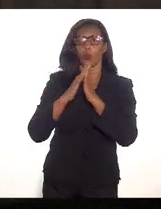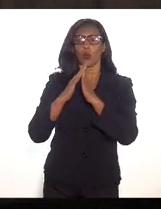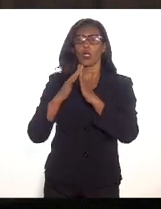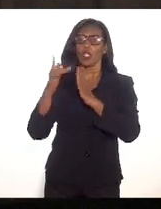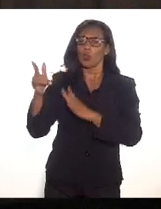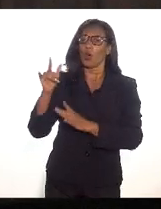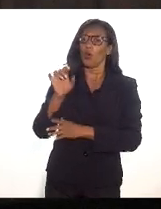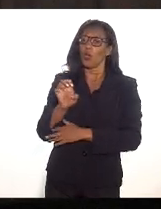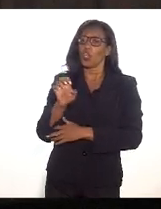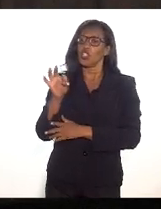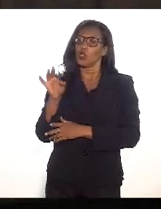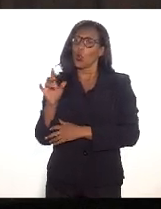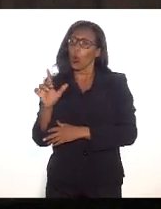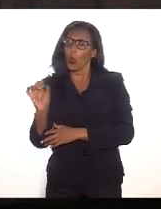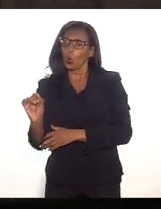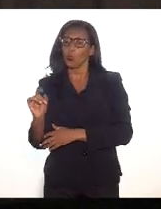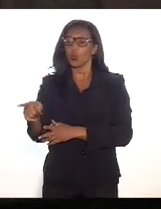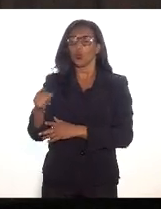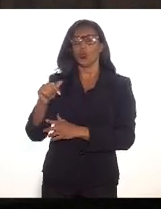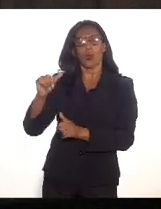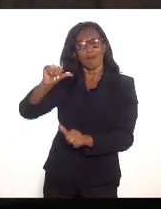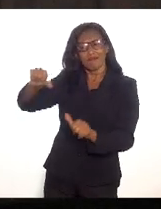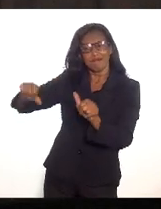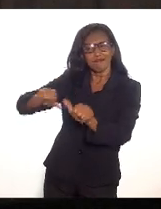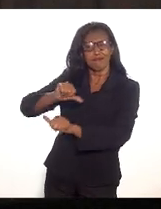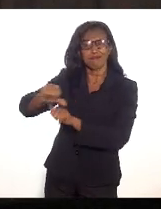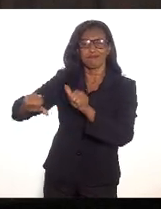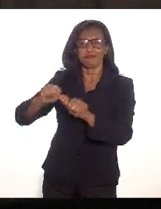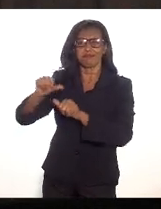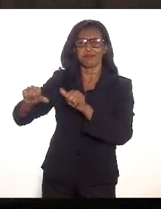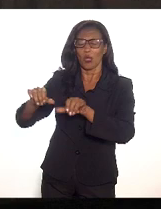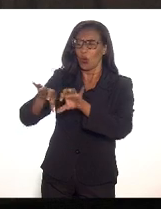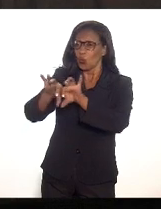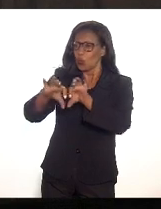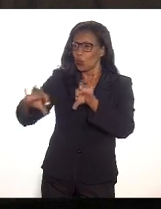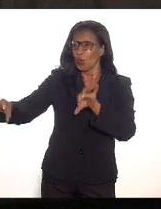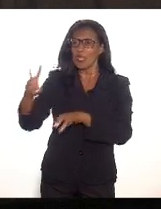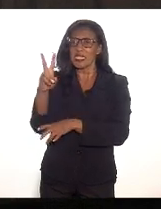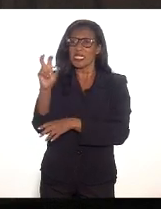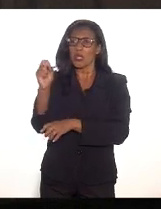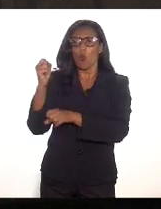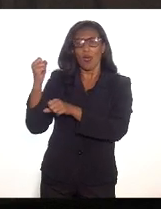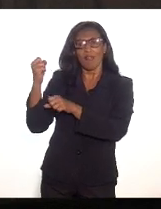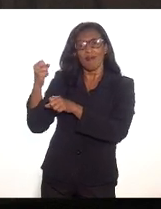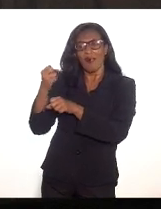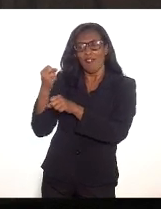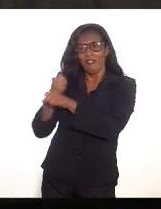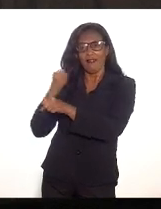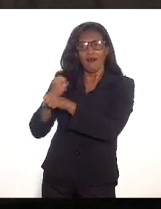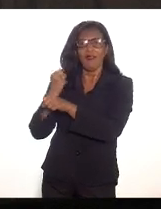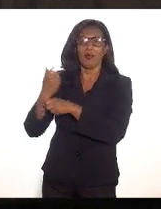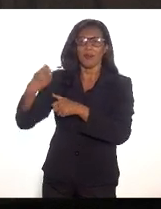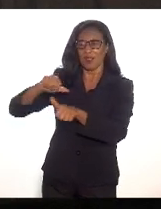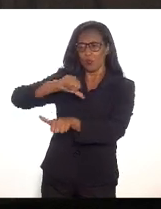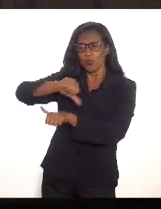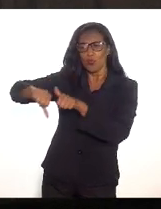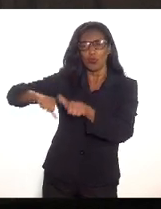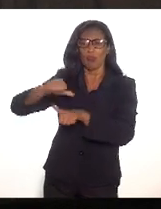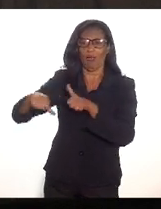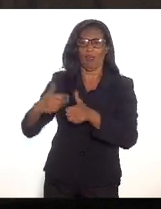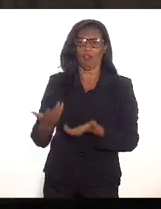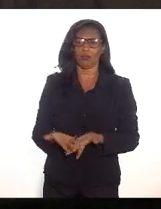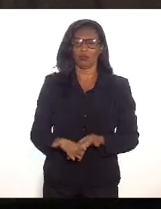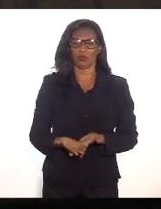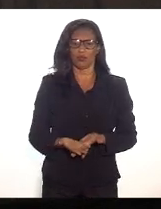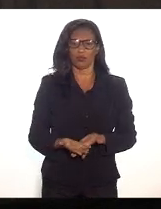esgoto, requalificação, né, de todas as adutoras que têm mais de 50 anos e que precisam ser mudadas, né, deputado Luiz Paulo?